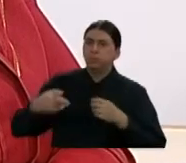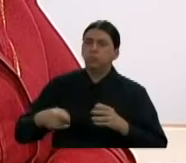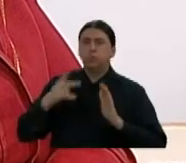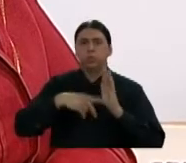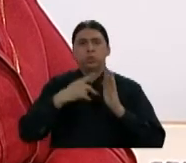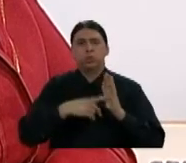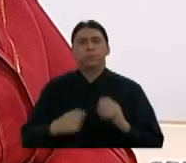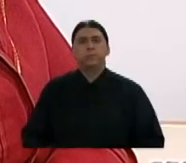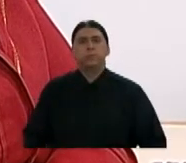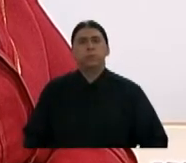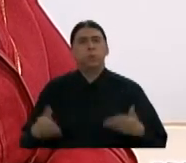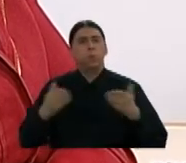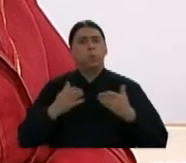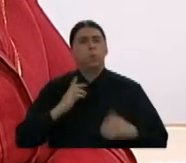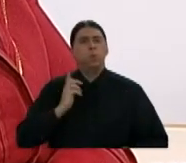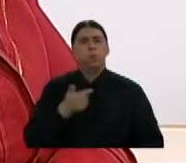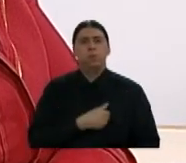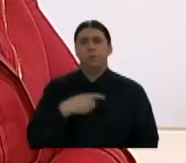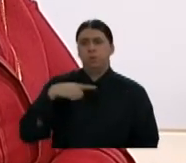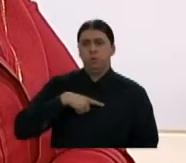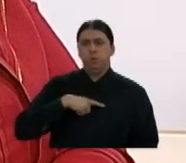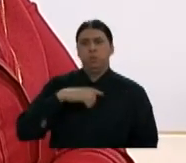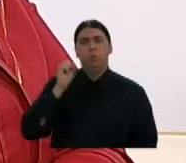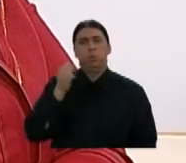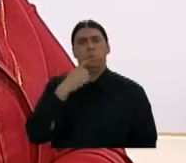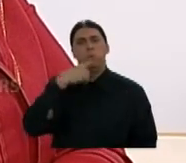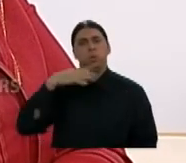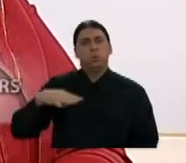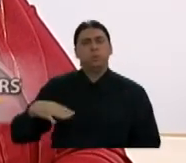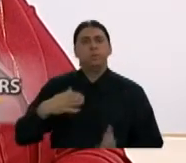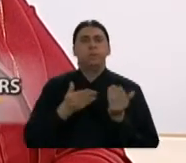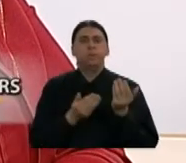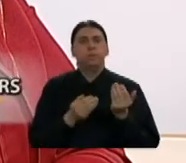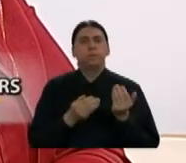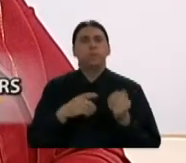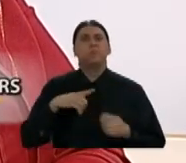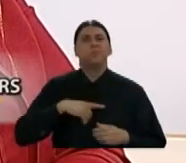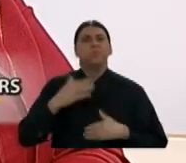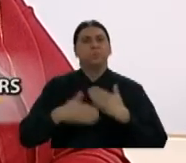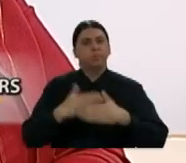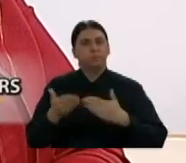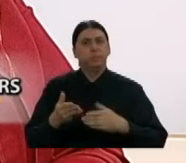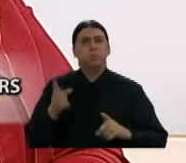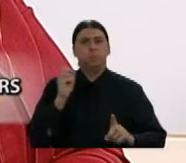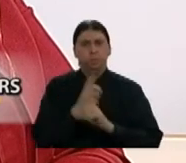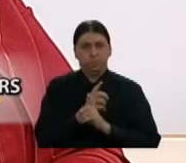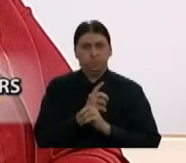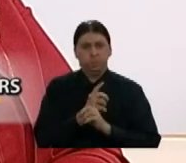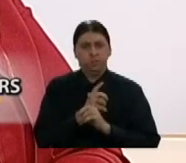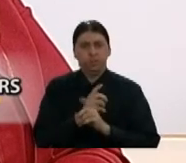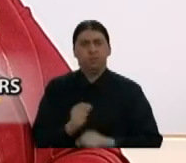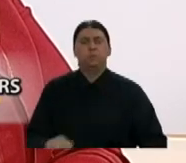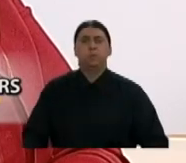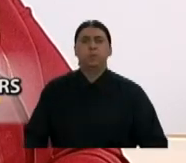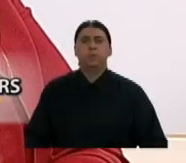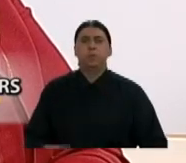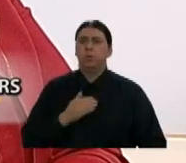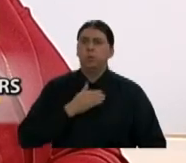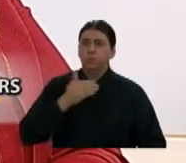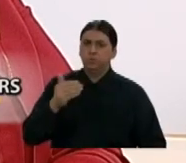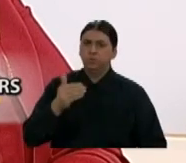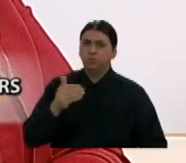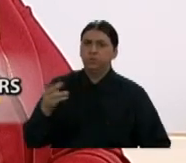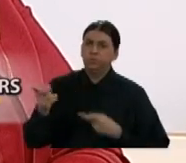atualmente nós temos oito crianças e adolescentes em aproximação iniciando